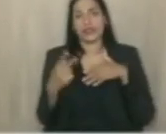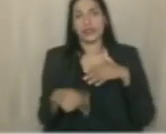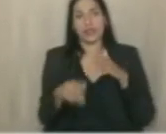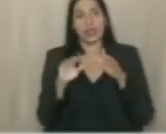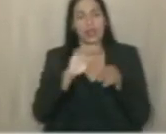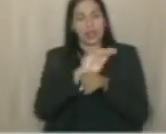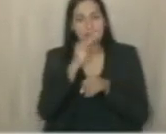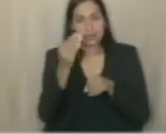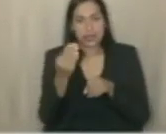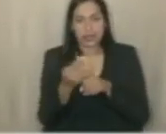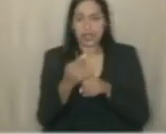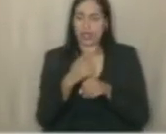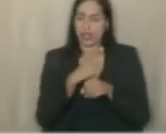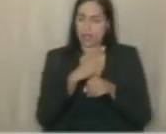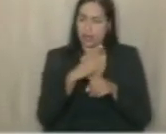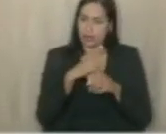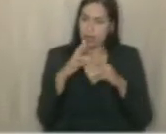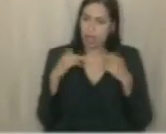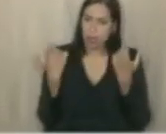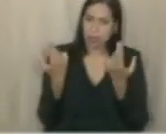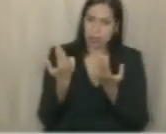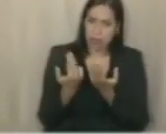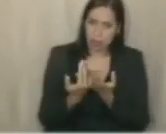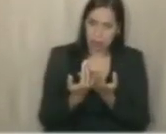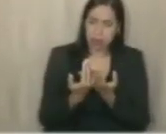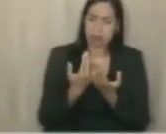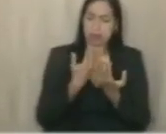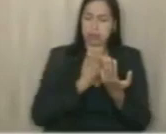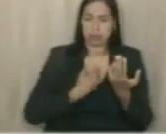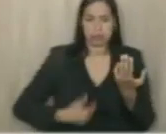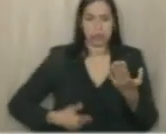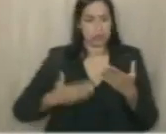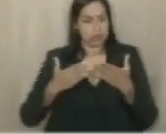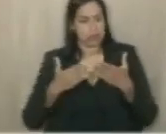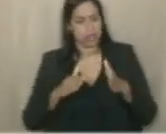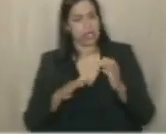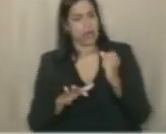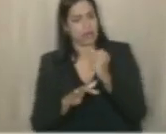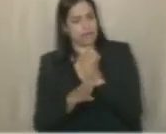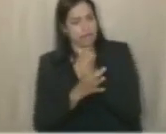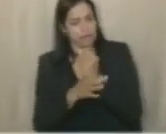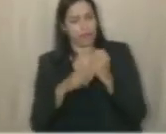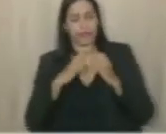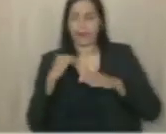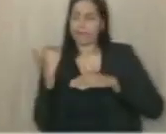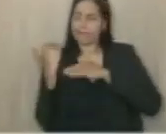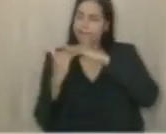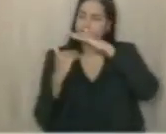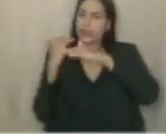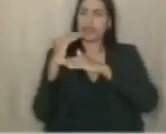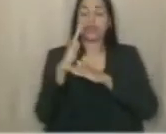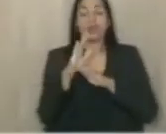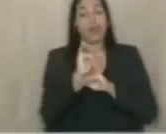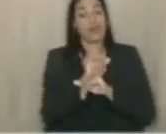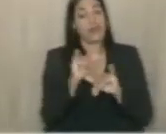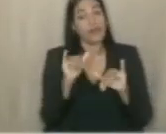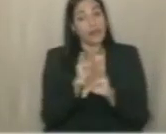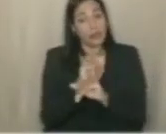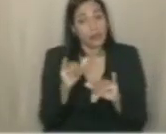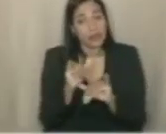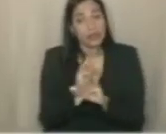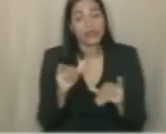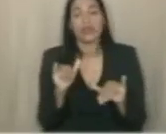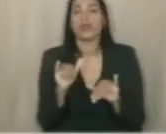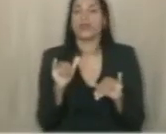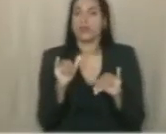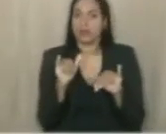um avanço durante a audiência com a garantia desse direito com a informação